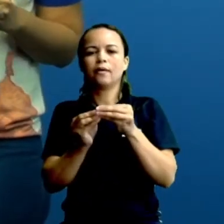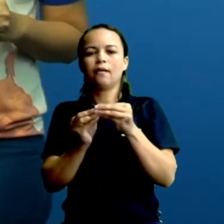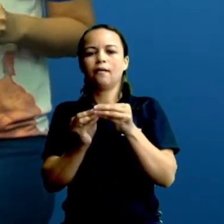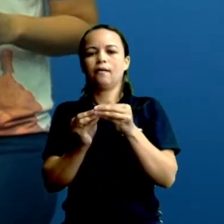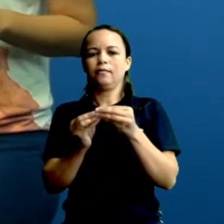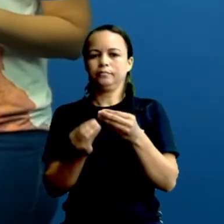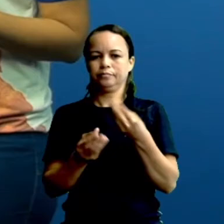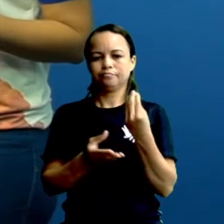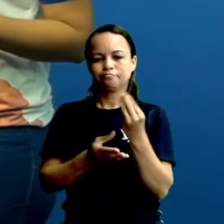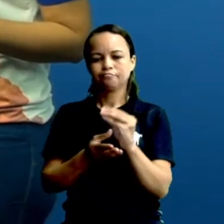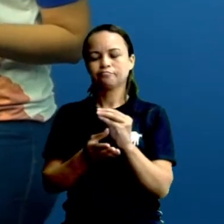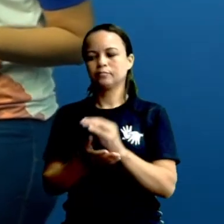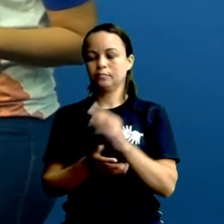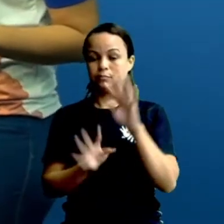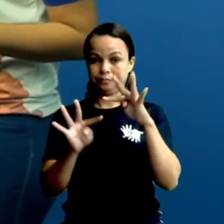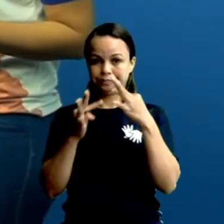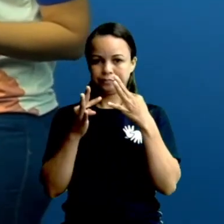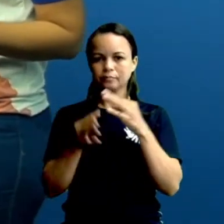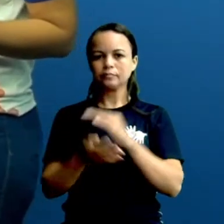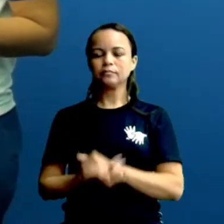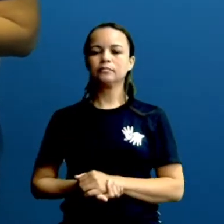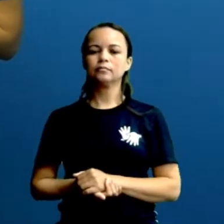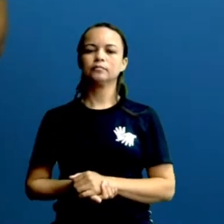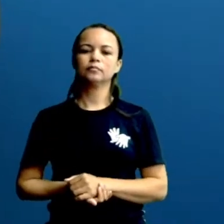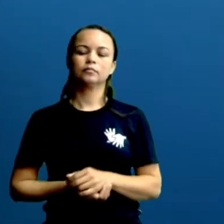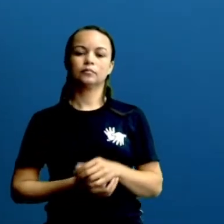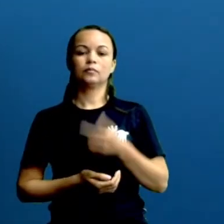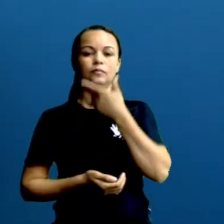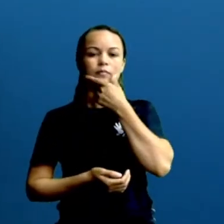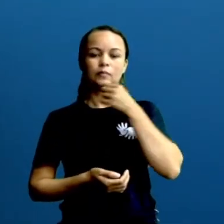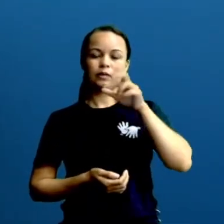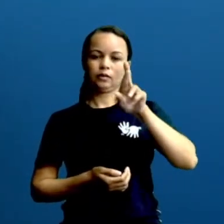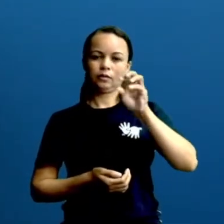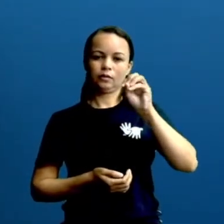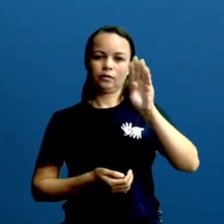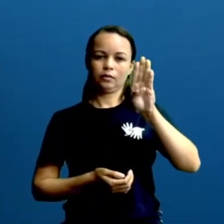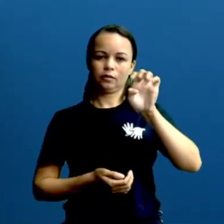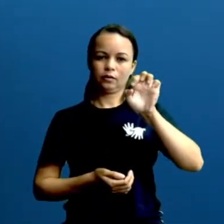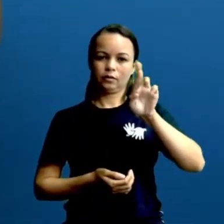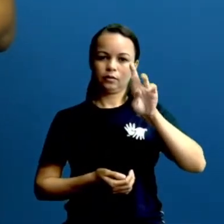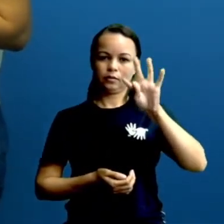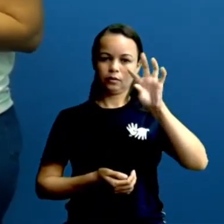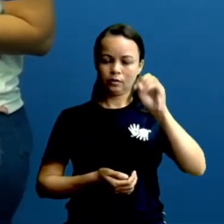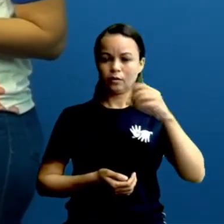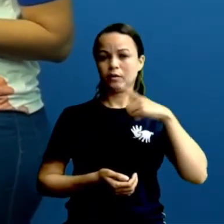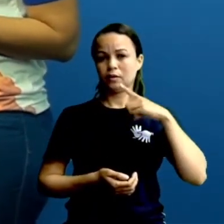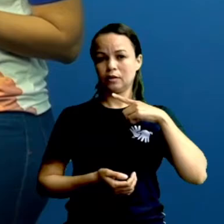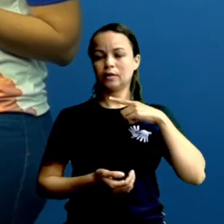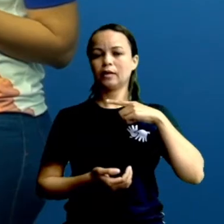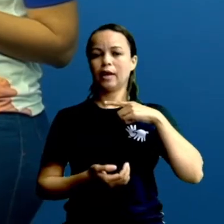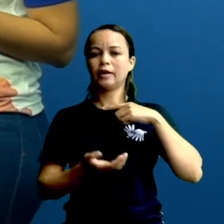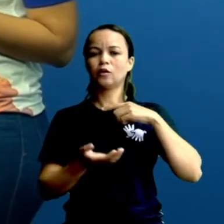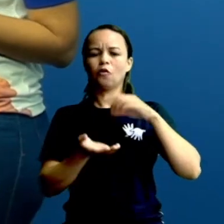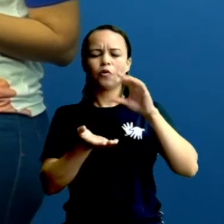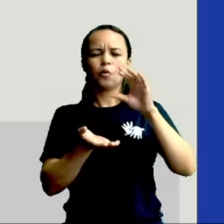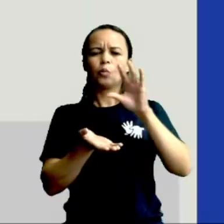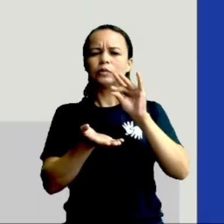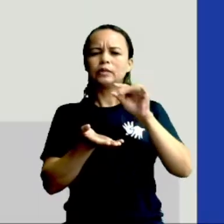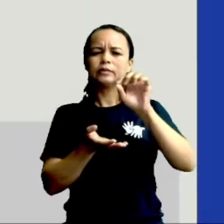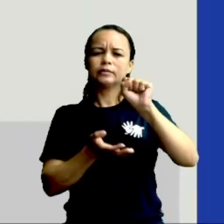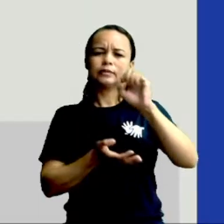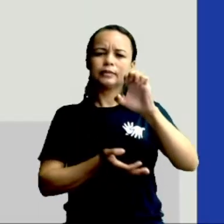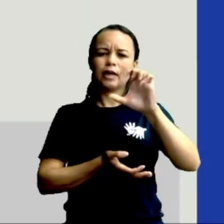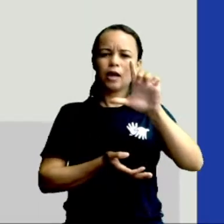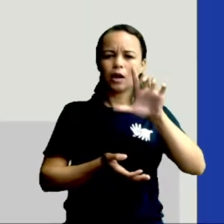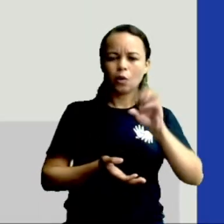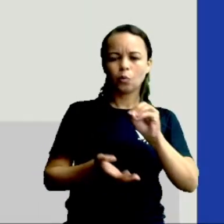tá certo? Vamos prestar atenção. Roberto tem 9 selos em sua coleção. Paulo tem